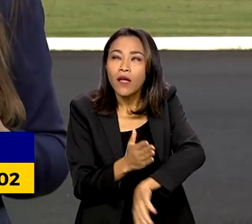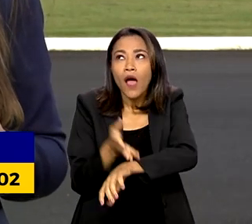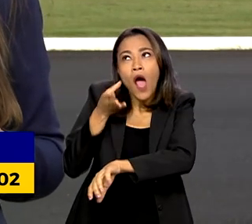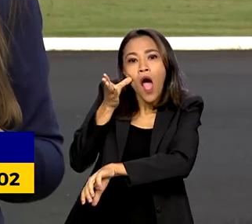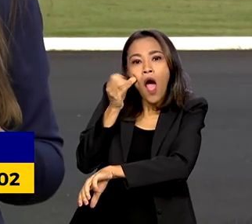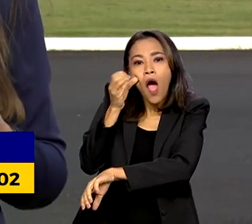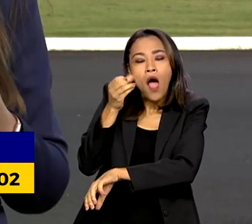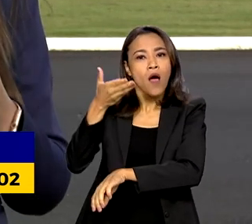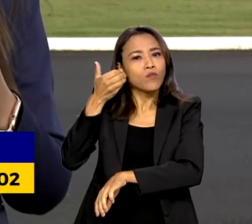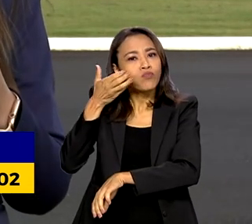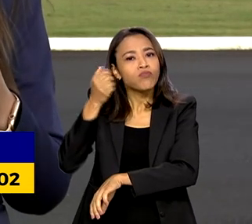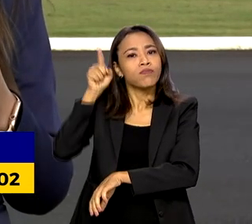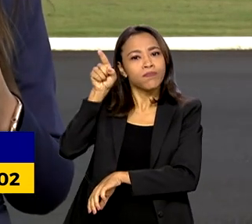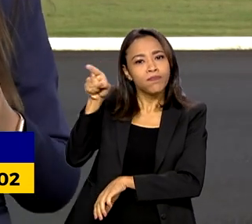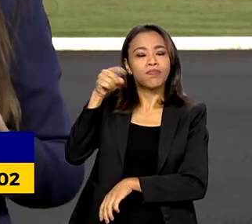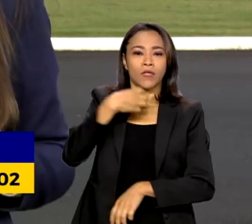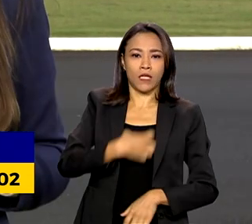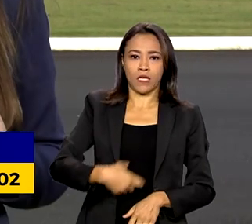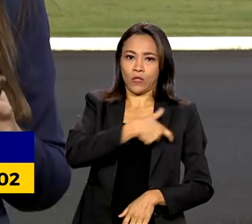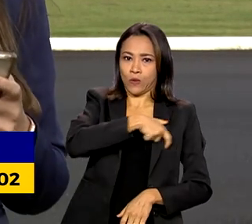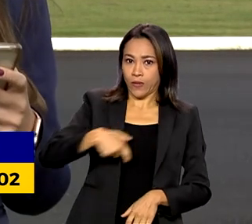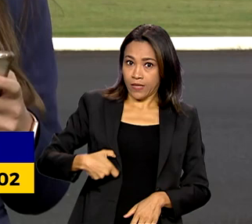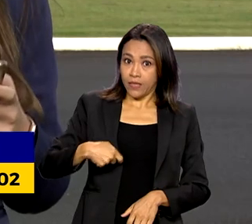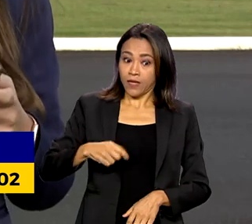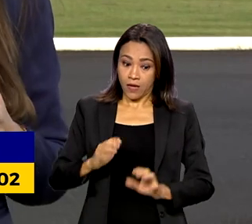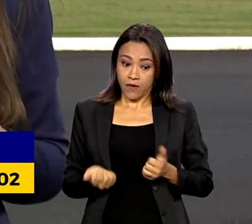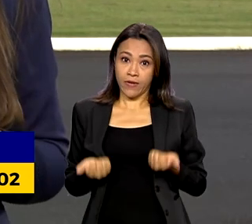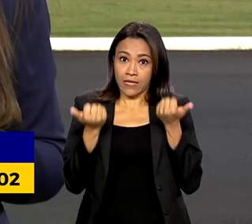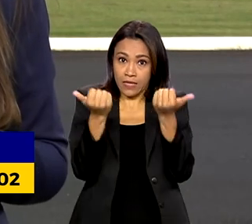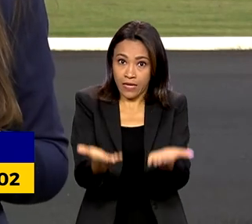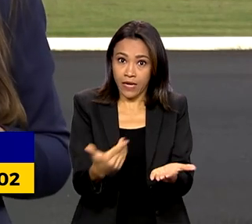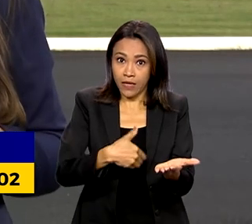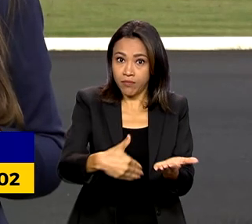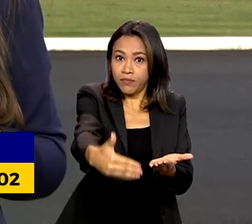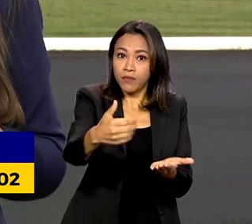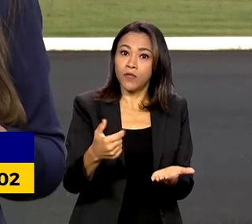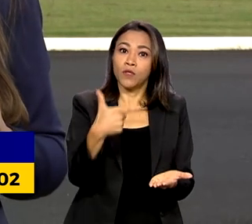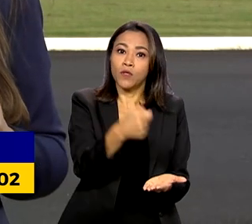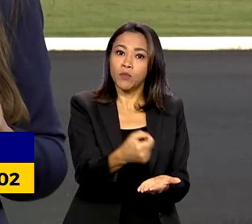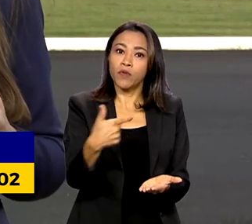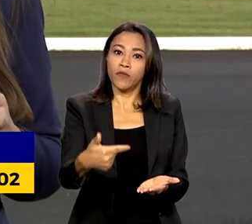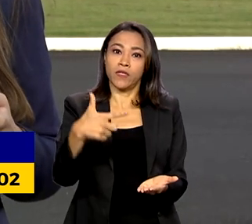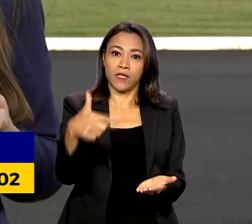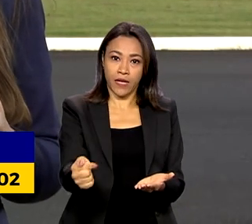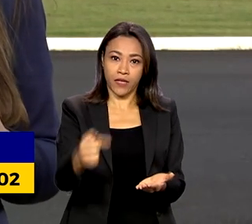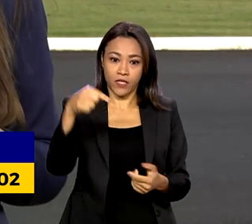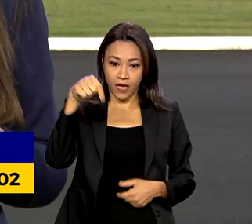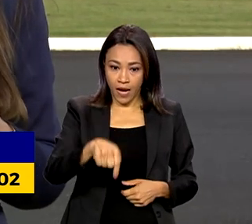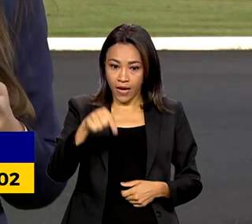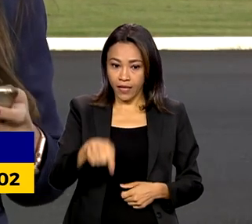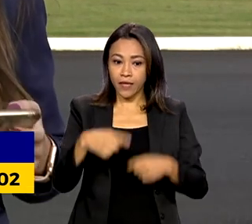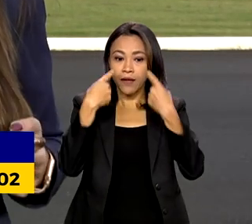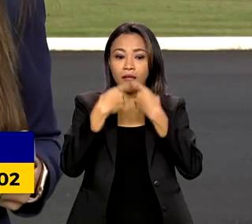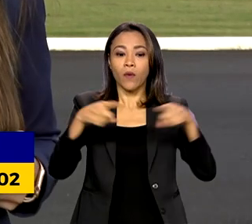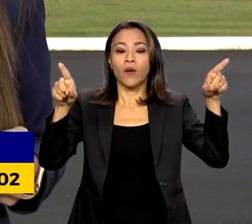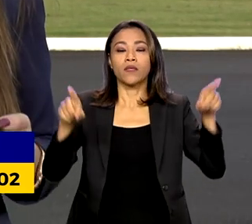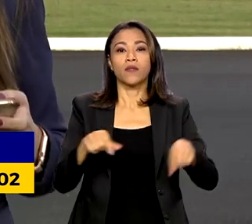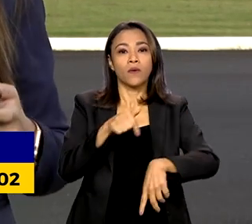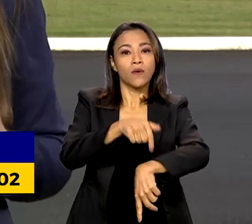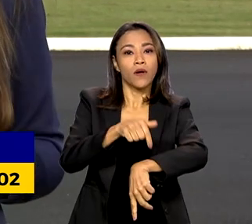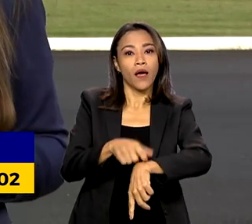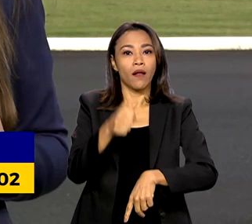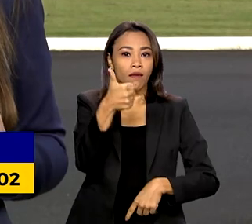caça seja entregue em 2027. A cerimônia de inauguração aqui em Gavião Peixoto está prevista para as 11 horas da